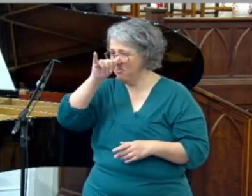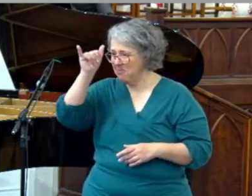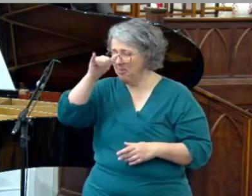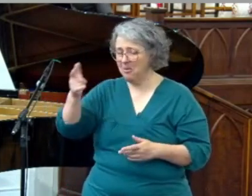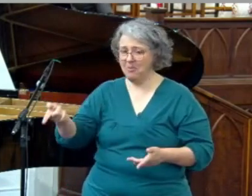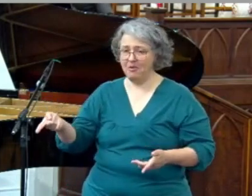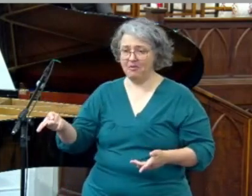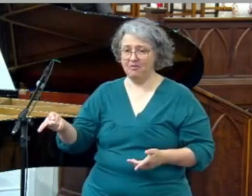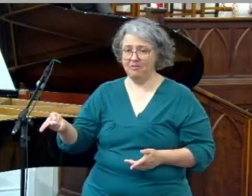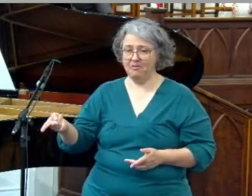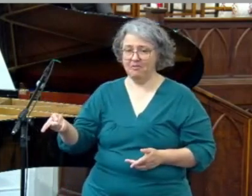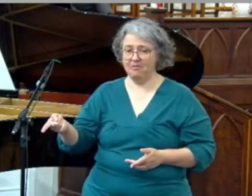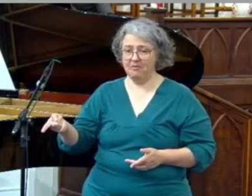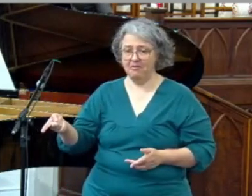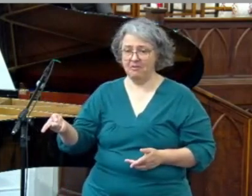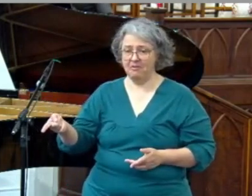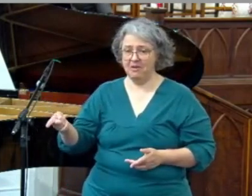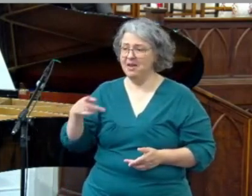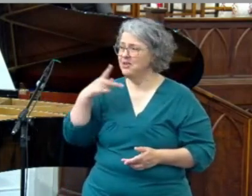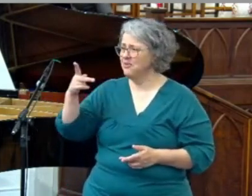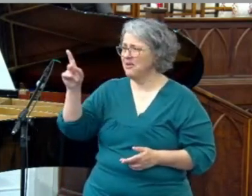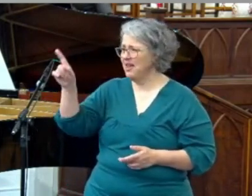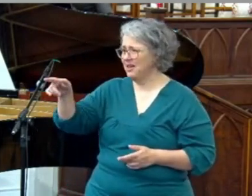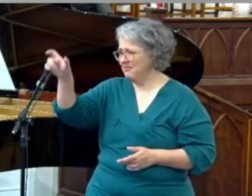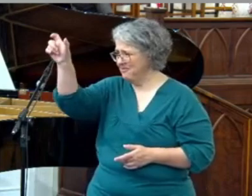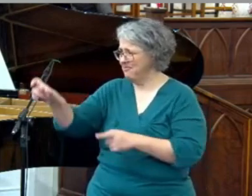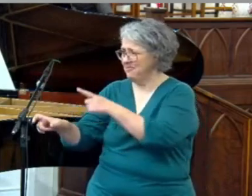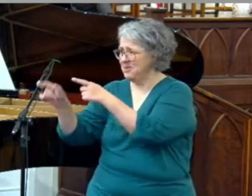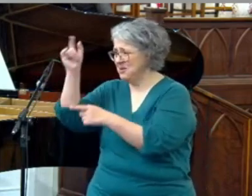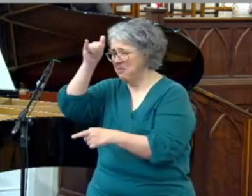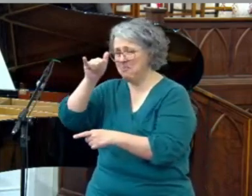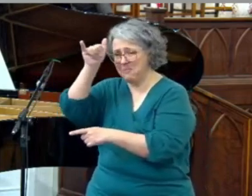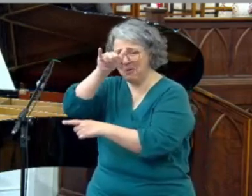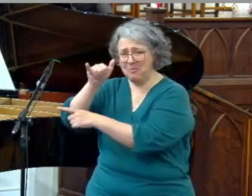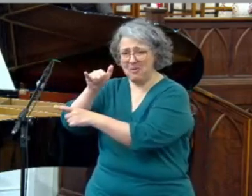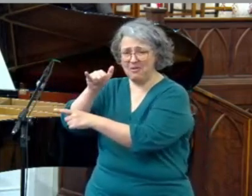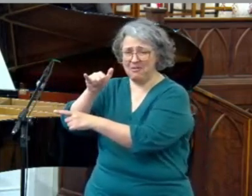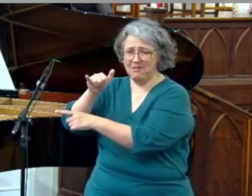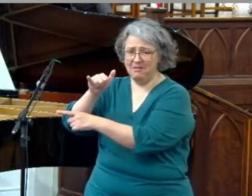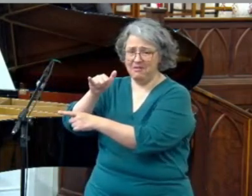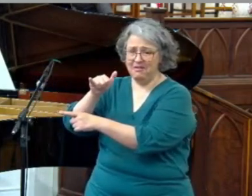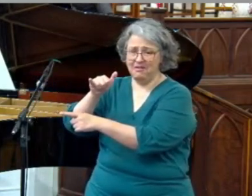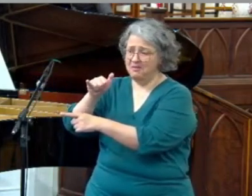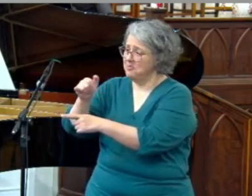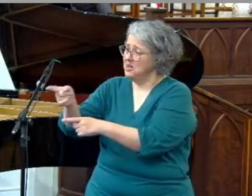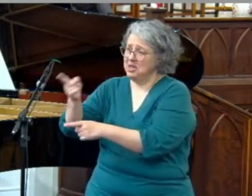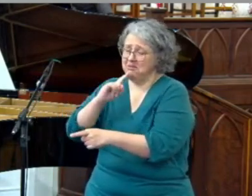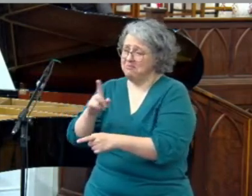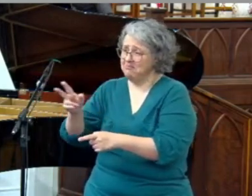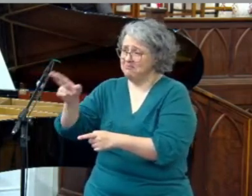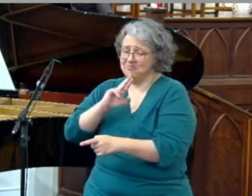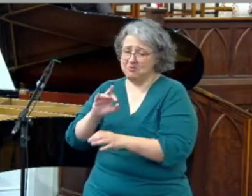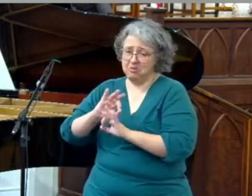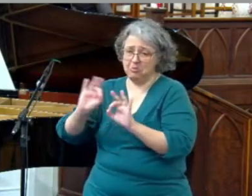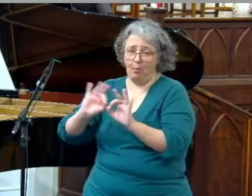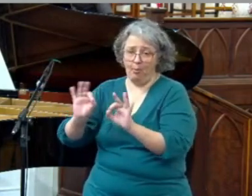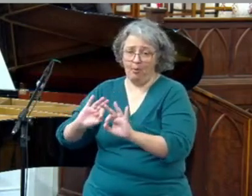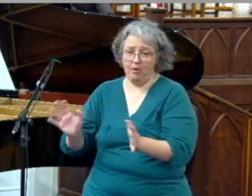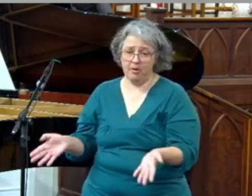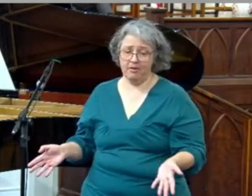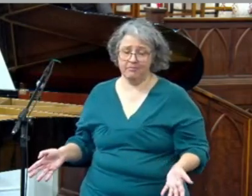Provérbios capítulo 23, verso 9. Devemos estar atentos às reações das